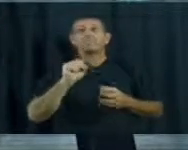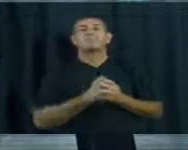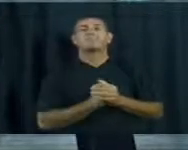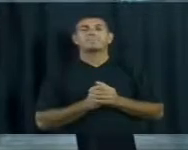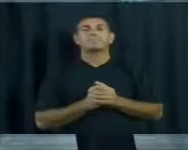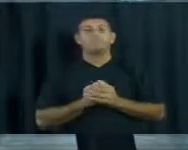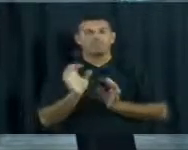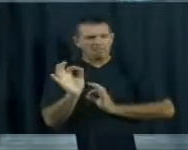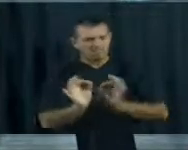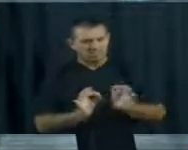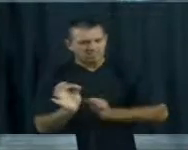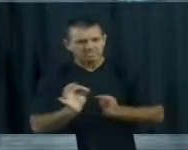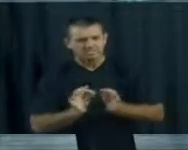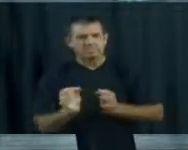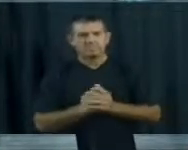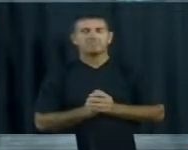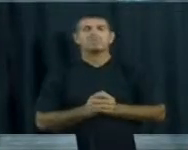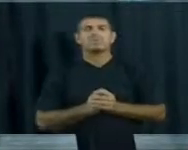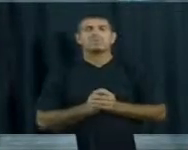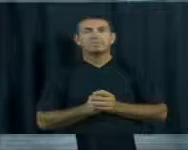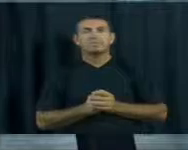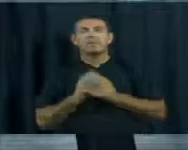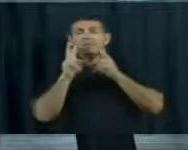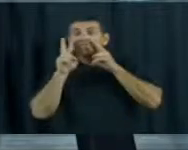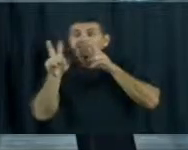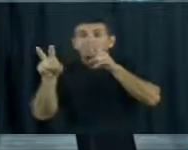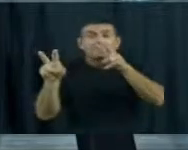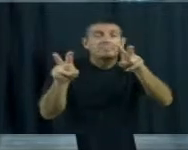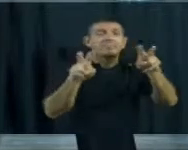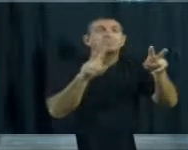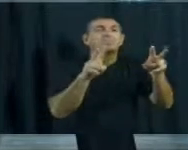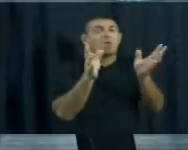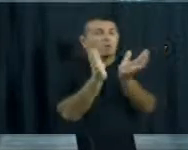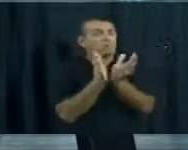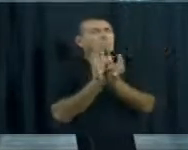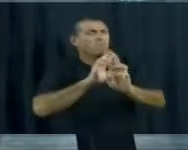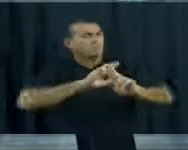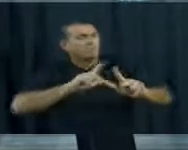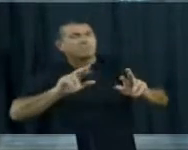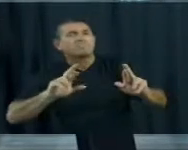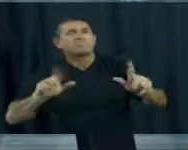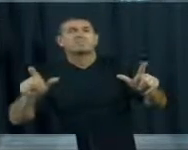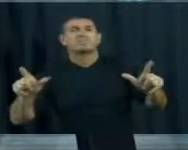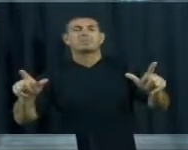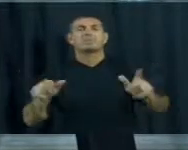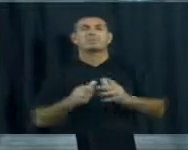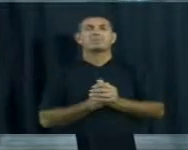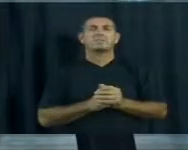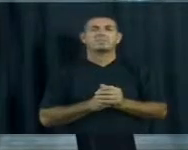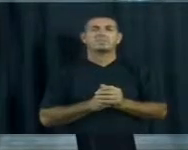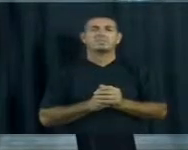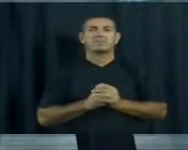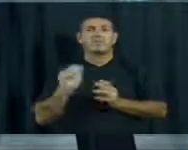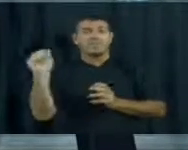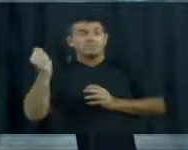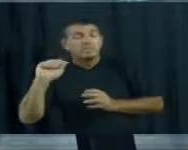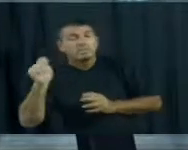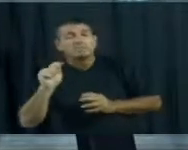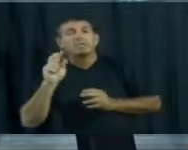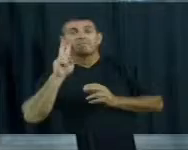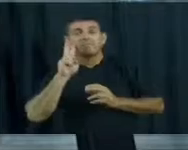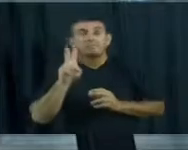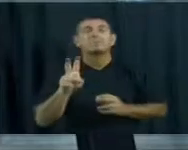Esse projeto está sendo acompanhado por outras associações. Esse projeto foi abraçado